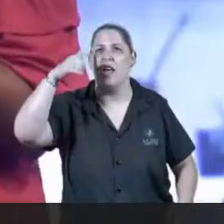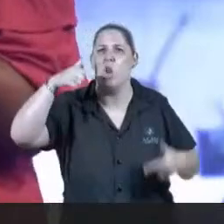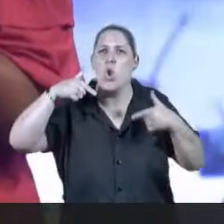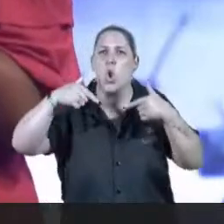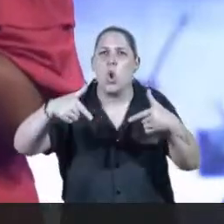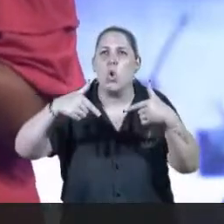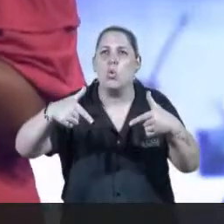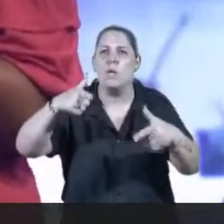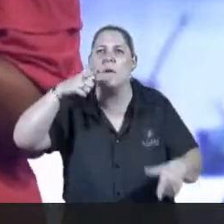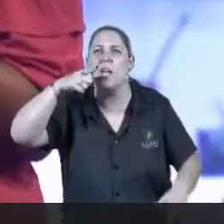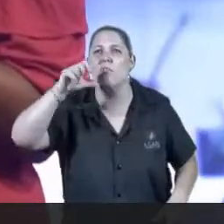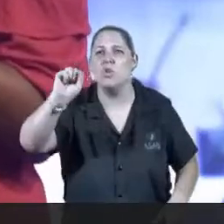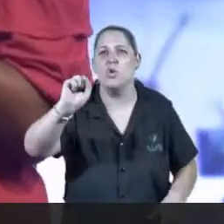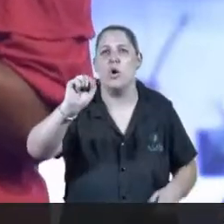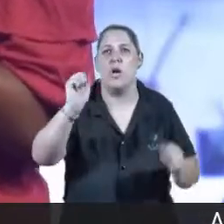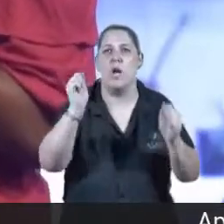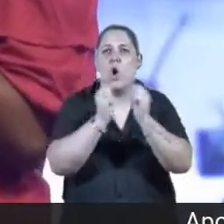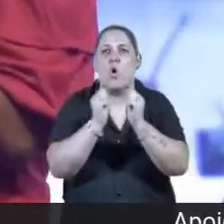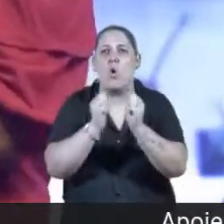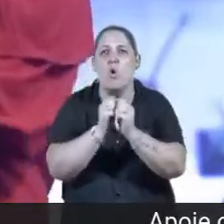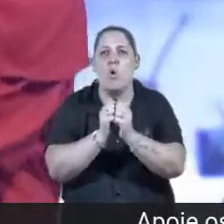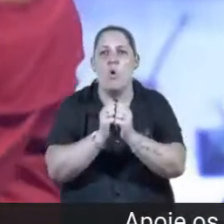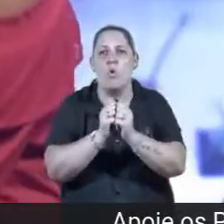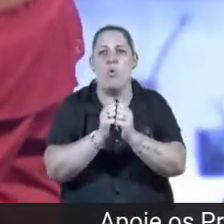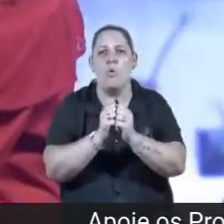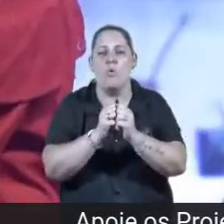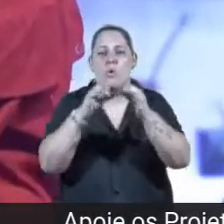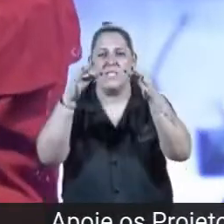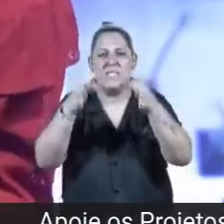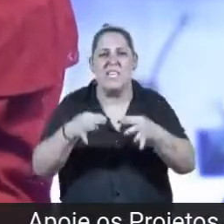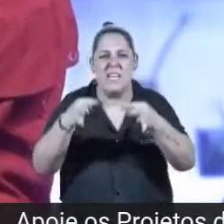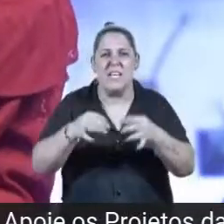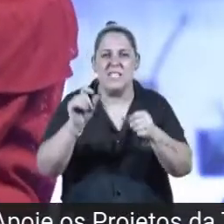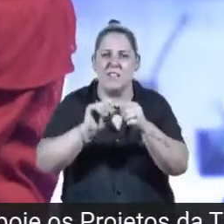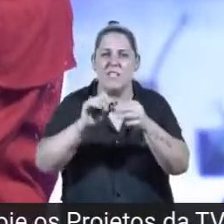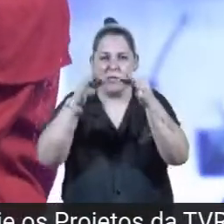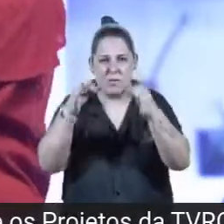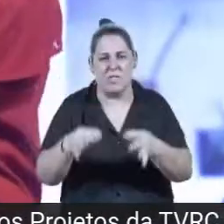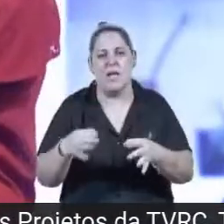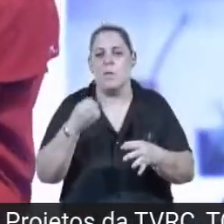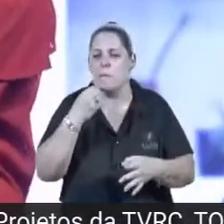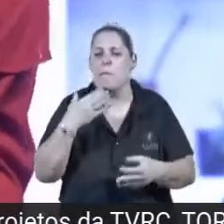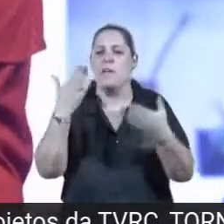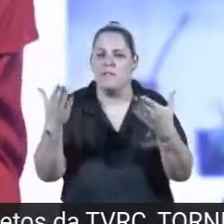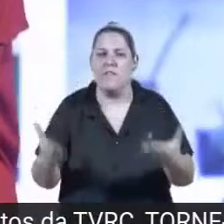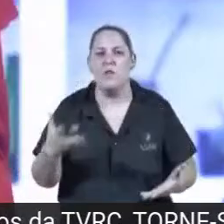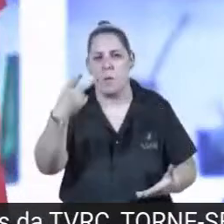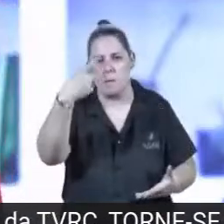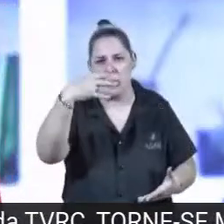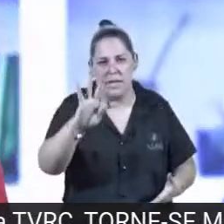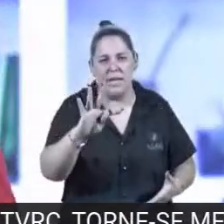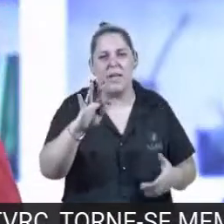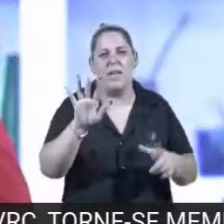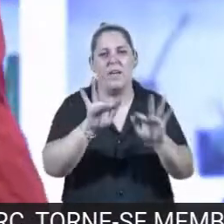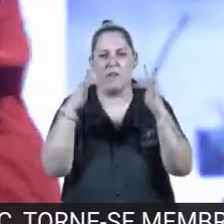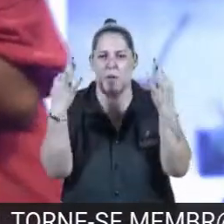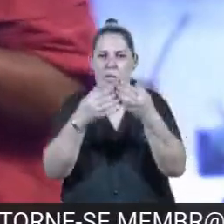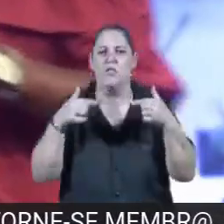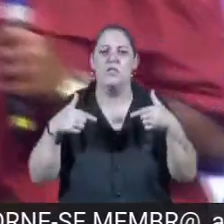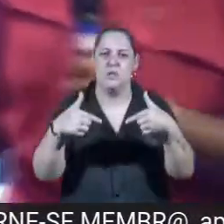com muita dignidade. Então, seja bem-vindo ao PT, seja bem-vindo à nossa família de luta.